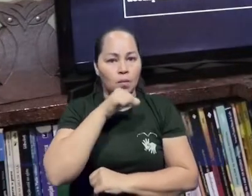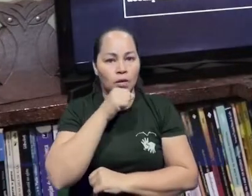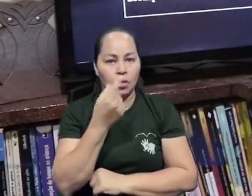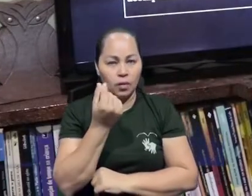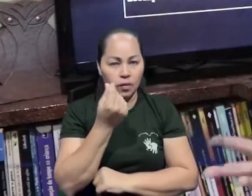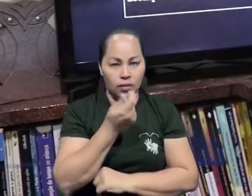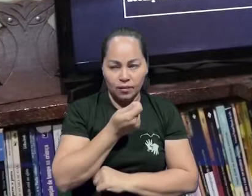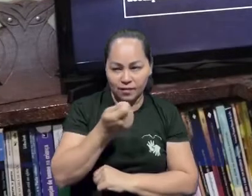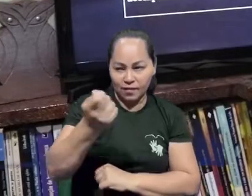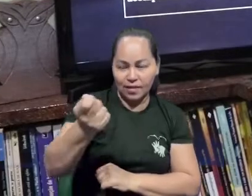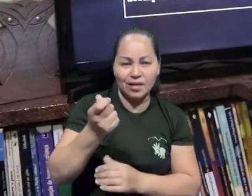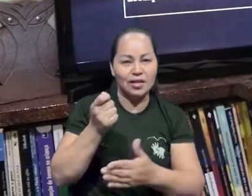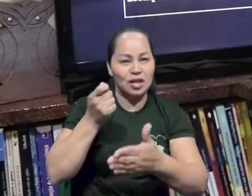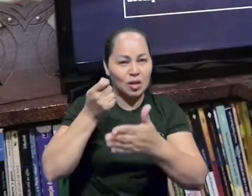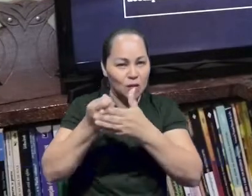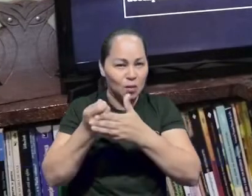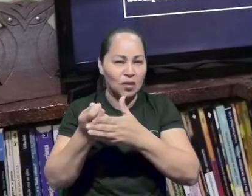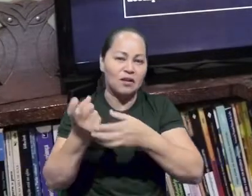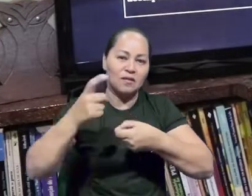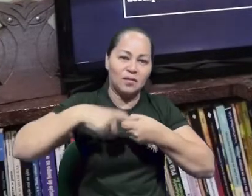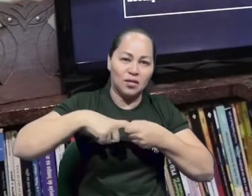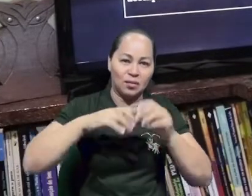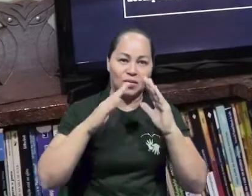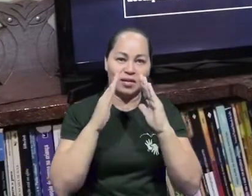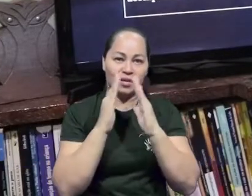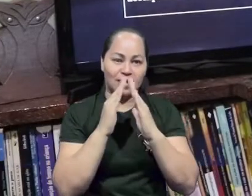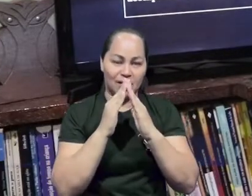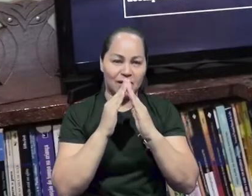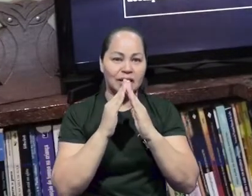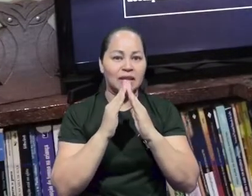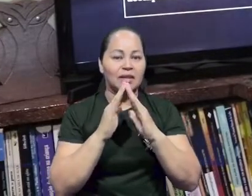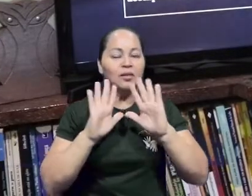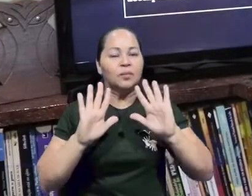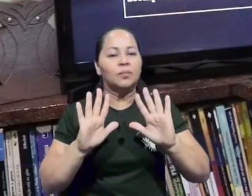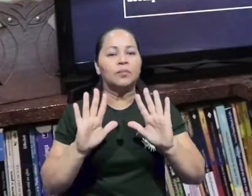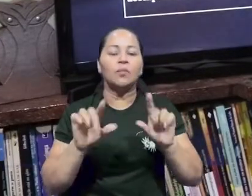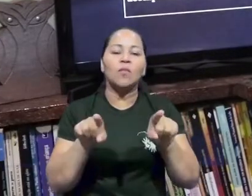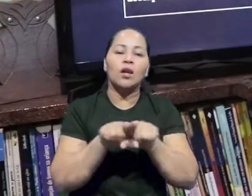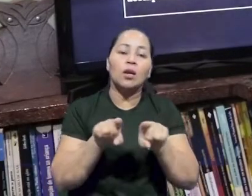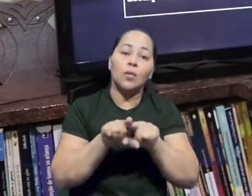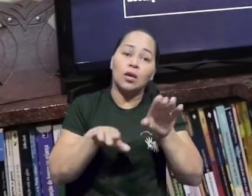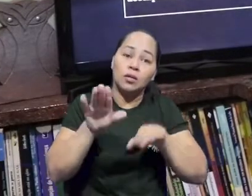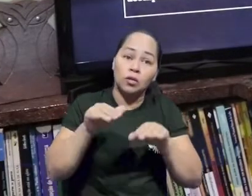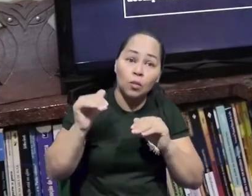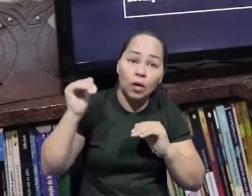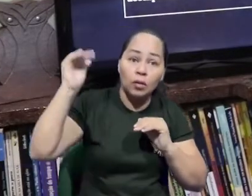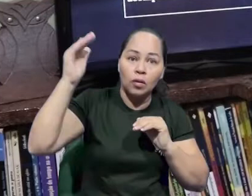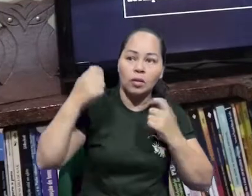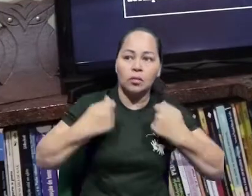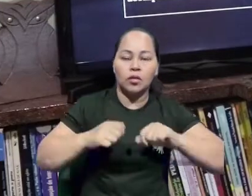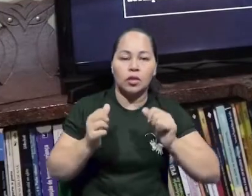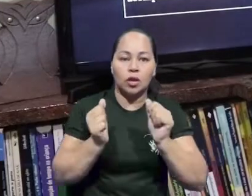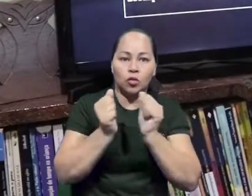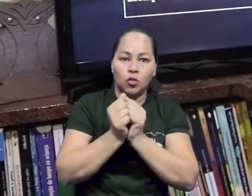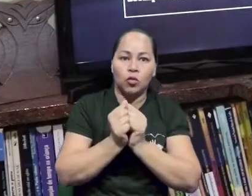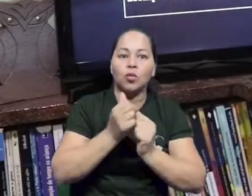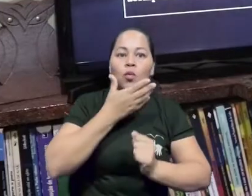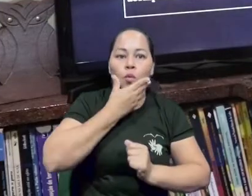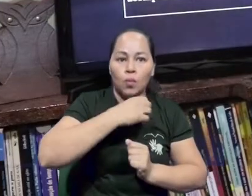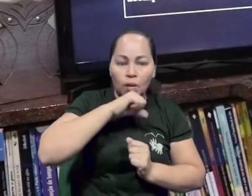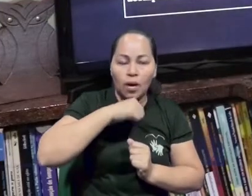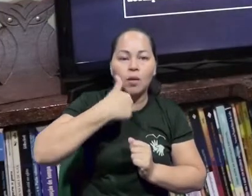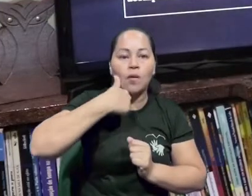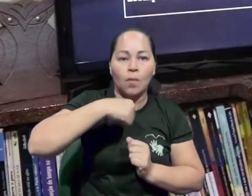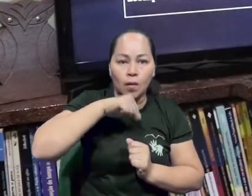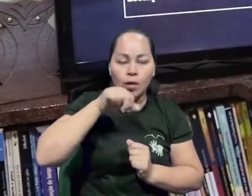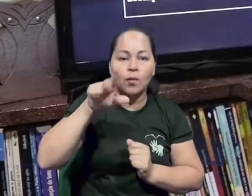dinheiro certinho, ele vai, faz a compra e volta para casa. Em maiores trajetos, somente acompanhado da família, do pai, da